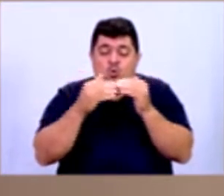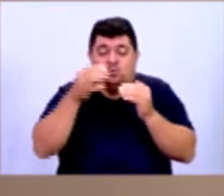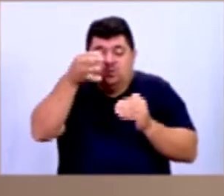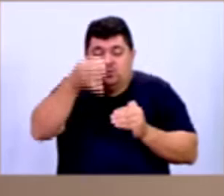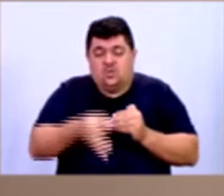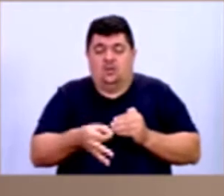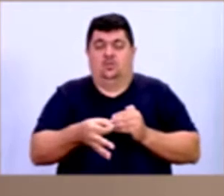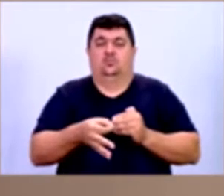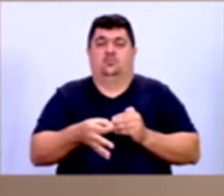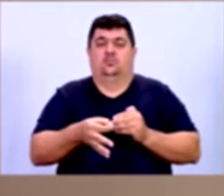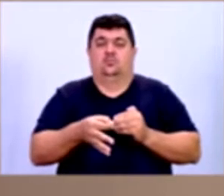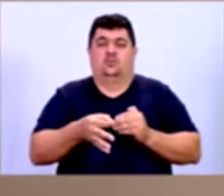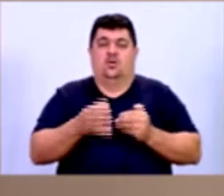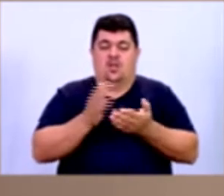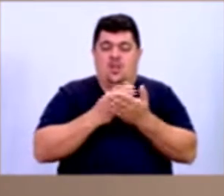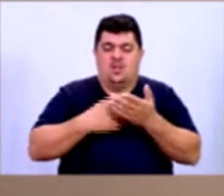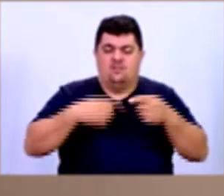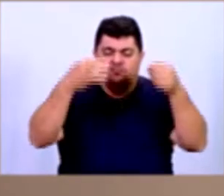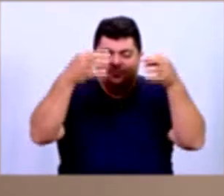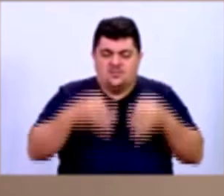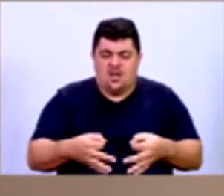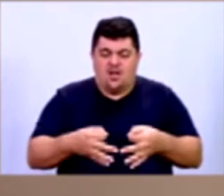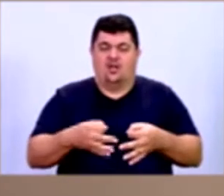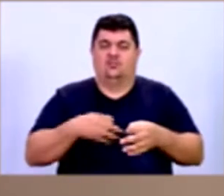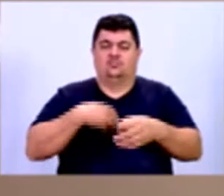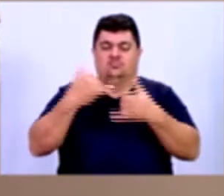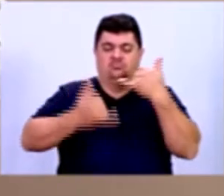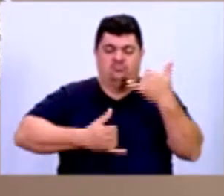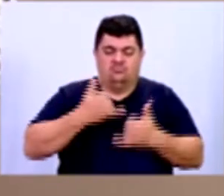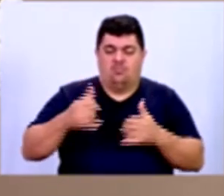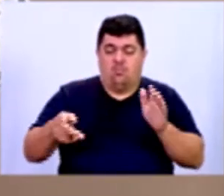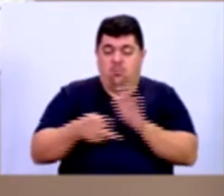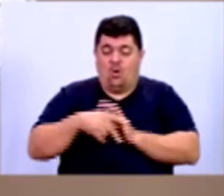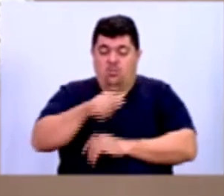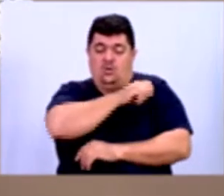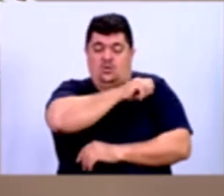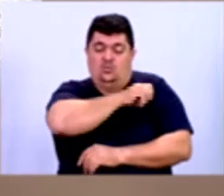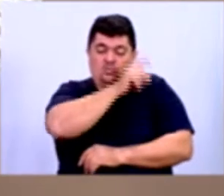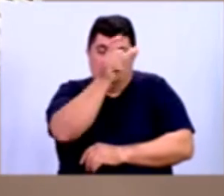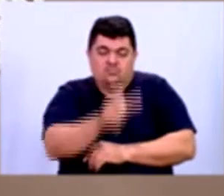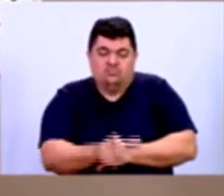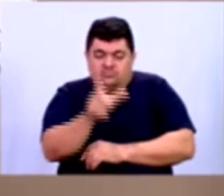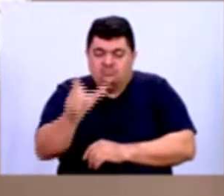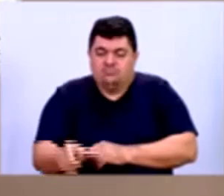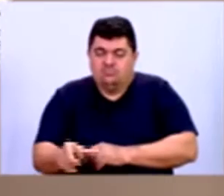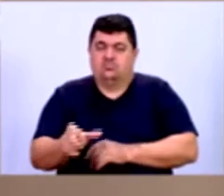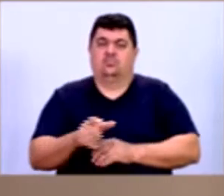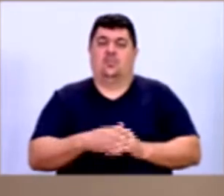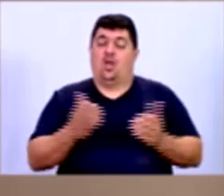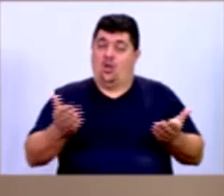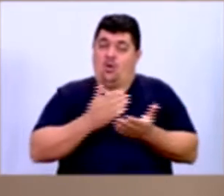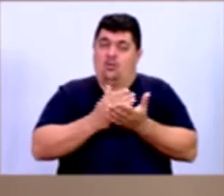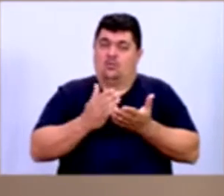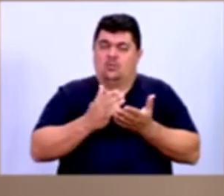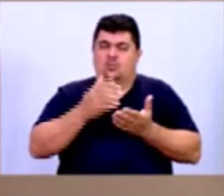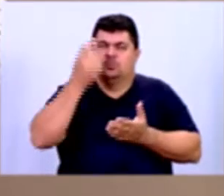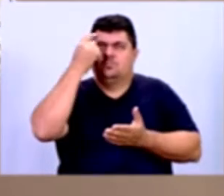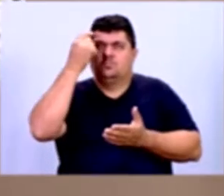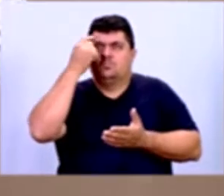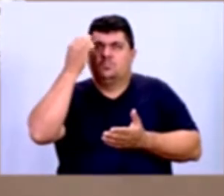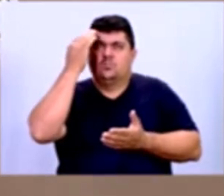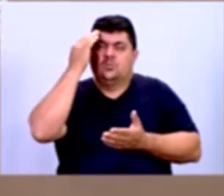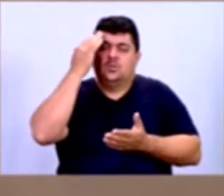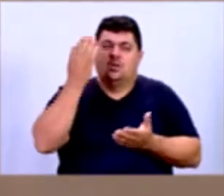nível de ensino, àquela modalidade, àquele grupo a que se destina aquela aula. Por esta razão, nós vamos começar a refletir um pouco sobre o livro